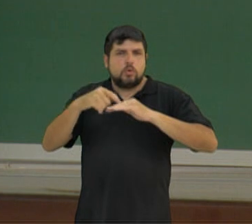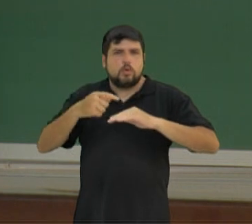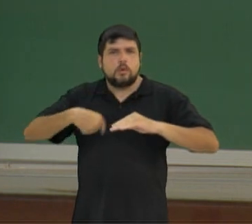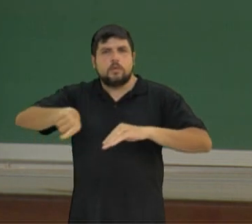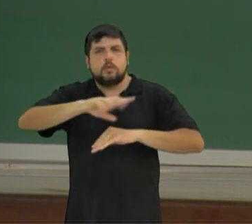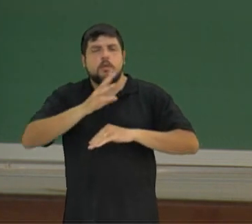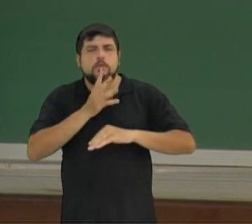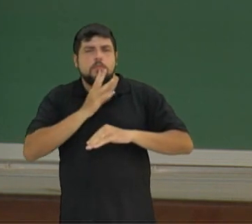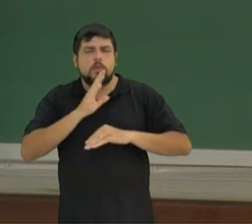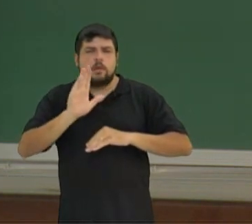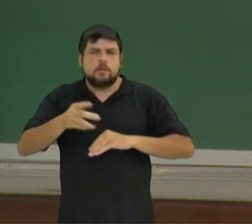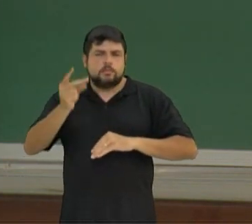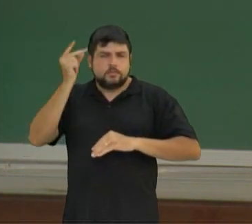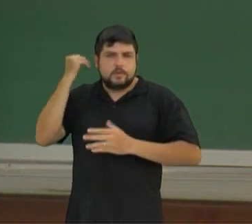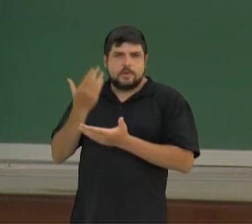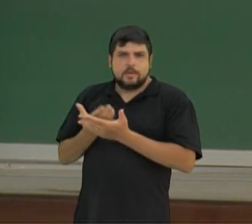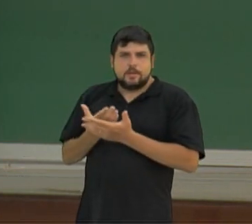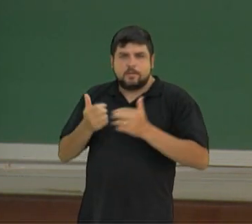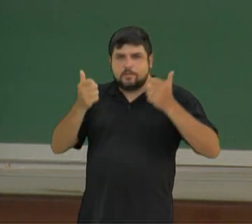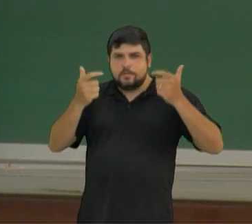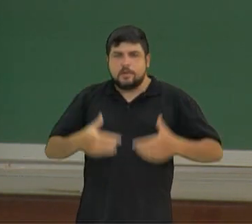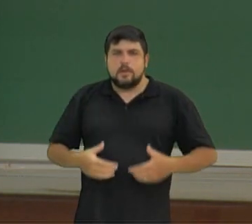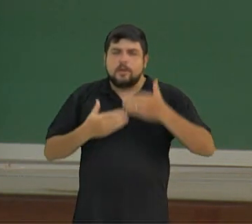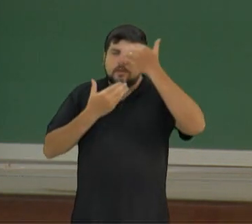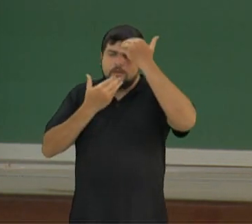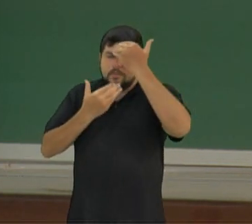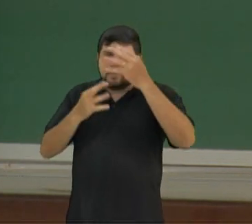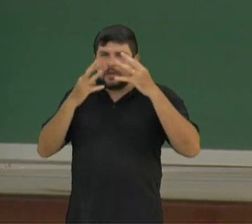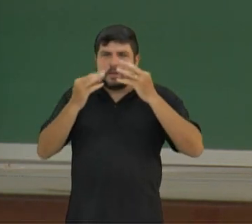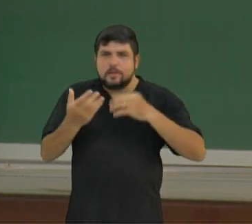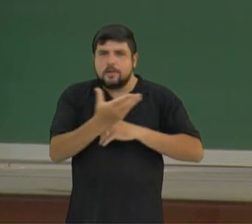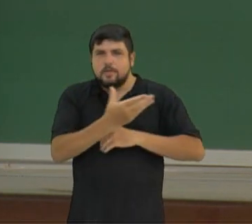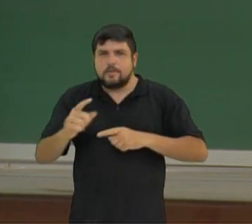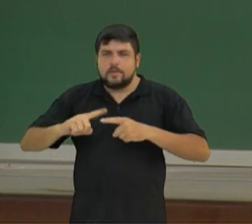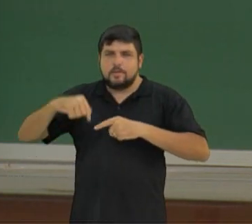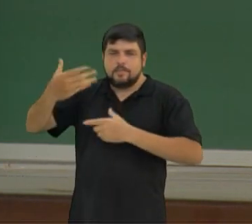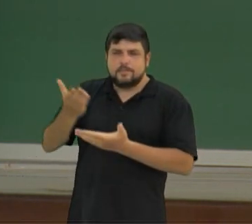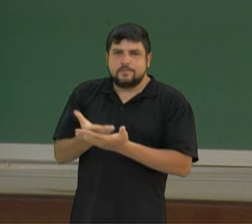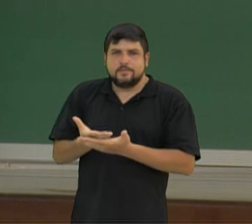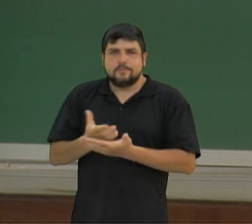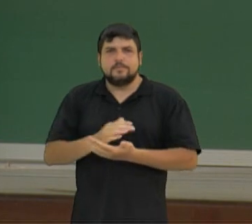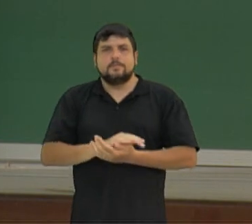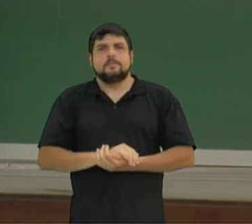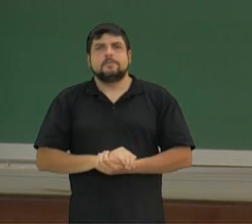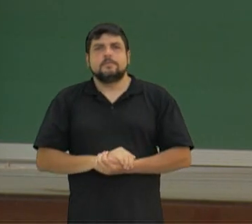falamos bastante disso em outras aulas. Muito obrigada pela atenção de vocês e até a próxima!